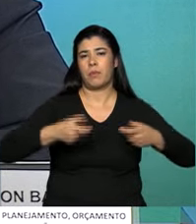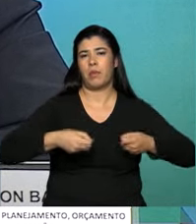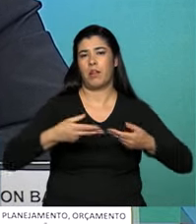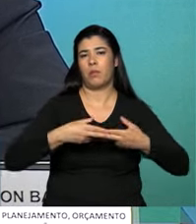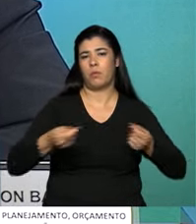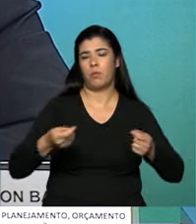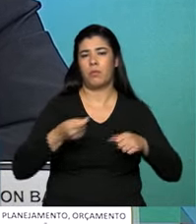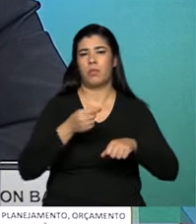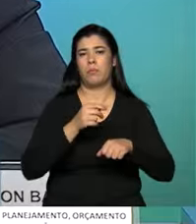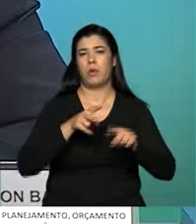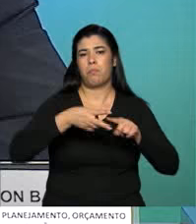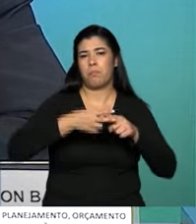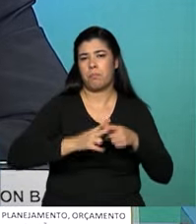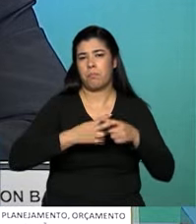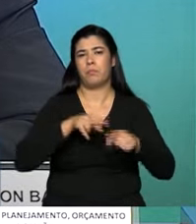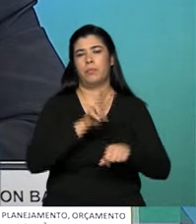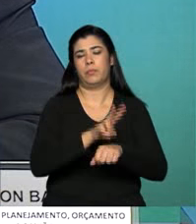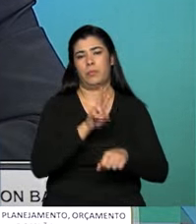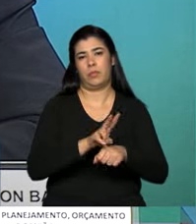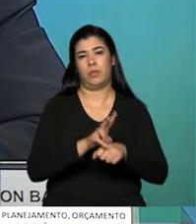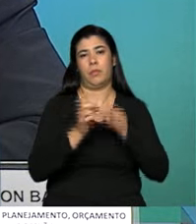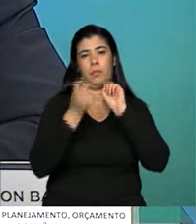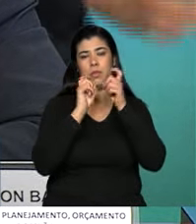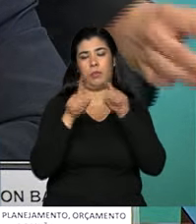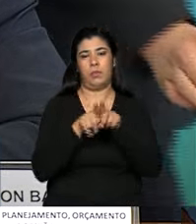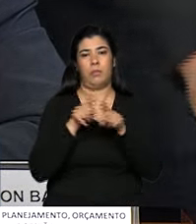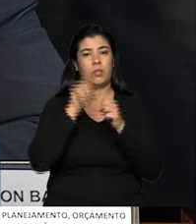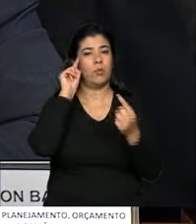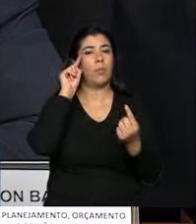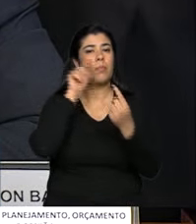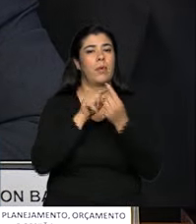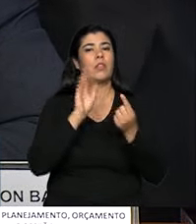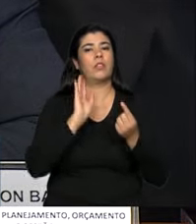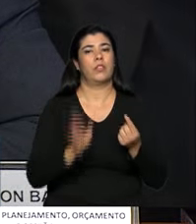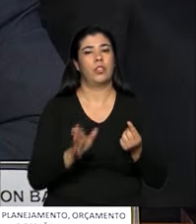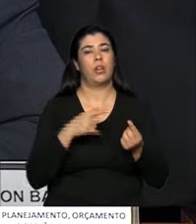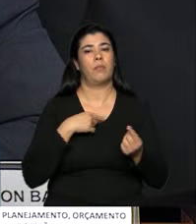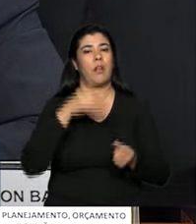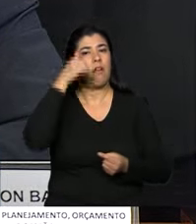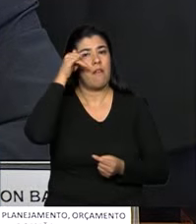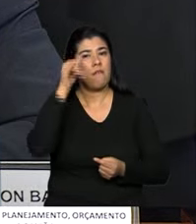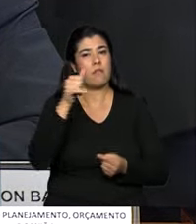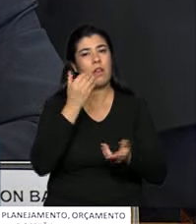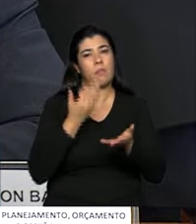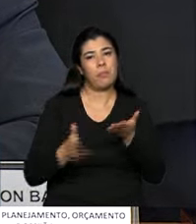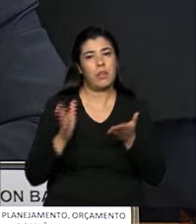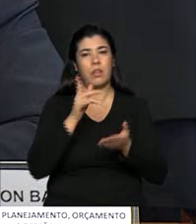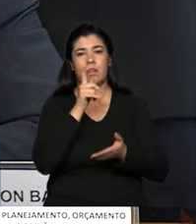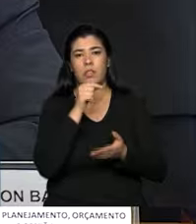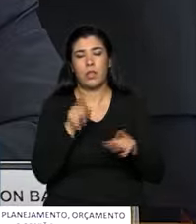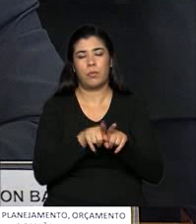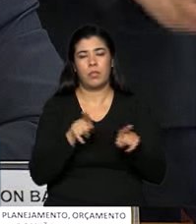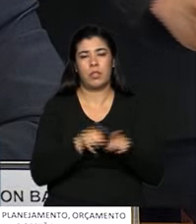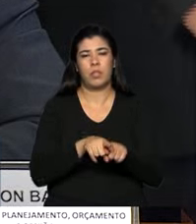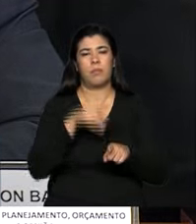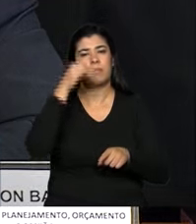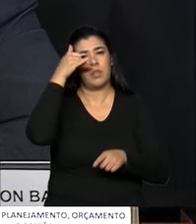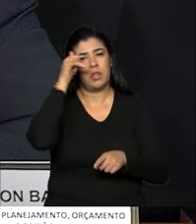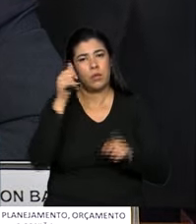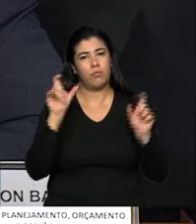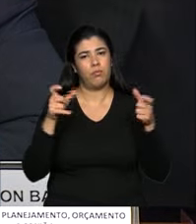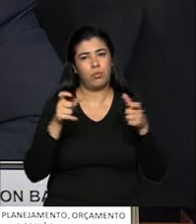administrativa nós já lançamos nesse ano métodos de redução por exemplo de consumo de água e de energia elétrica que estão eh em